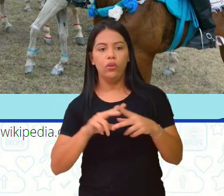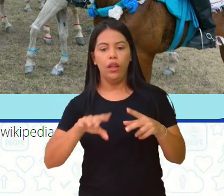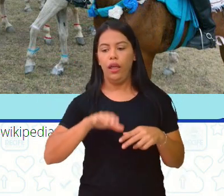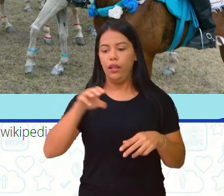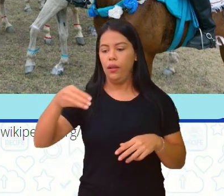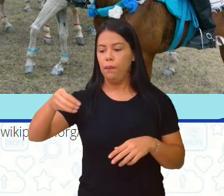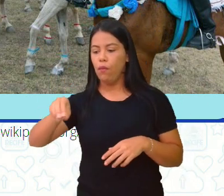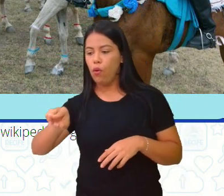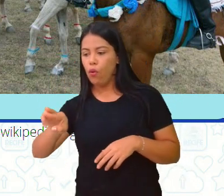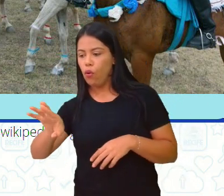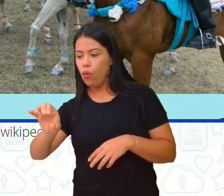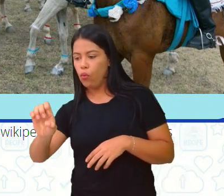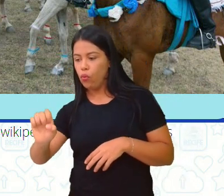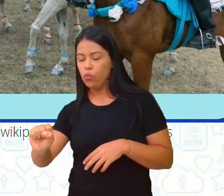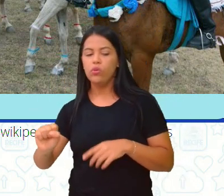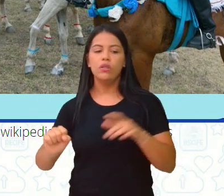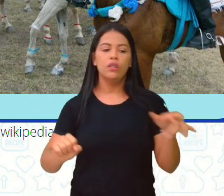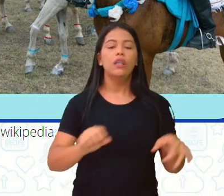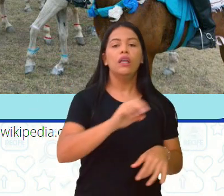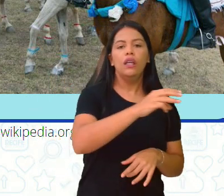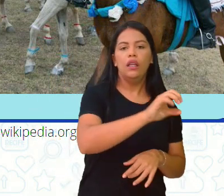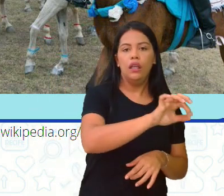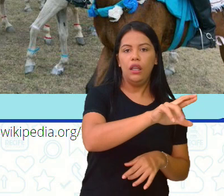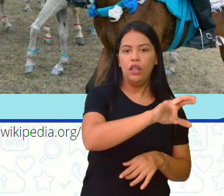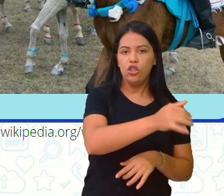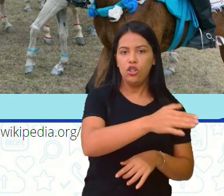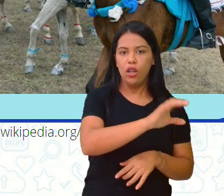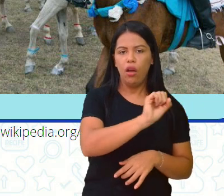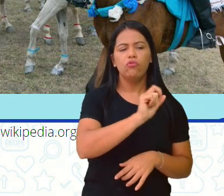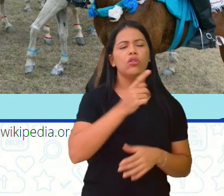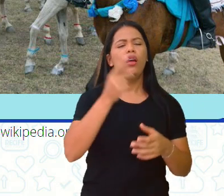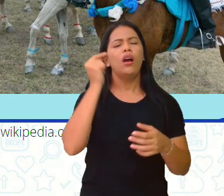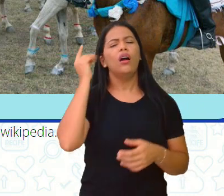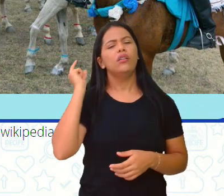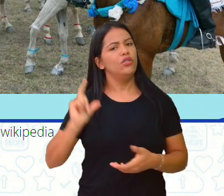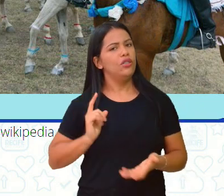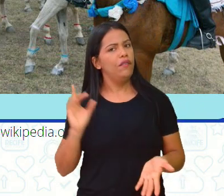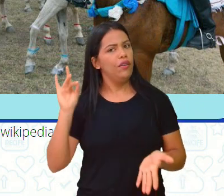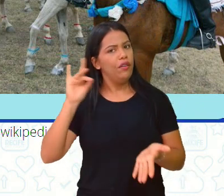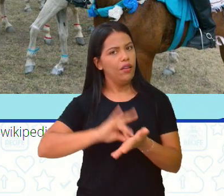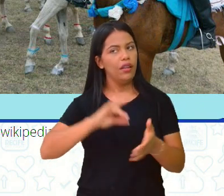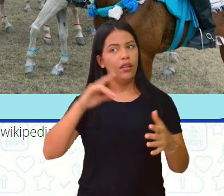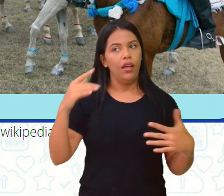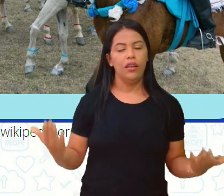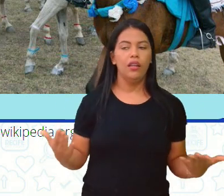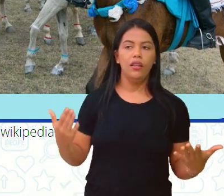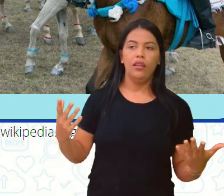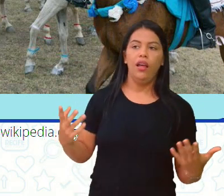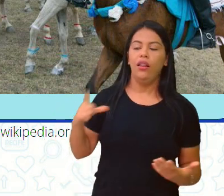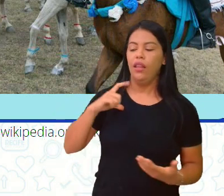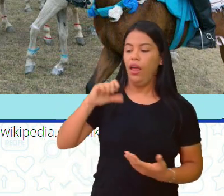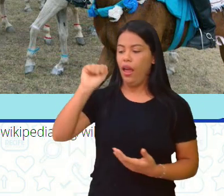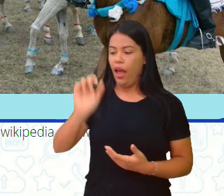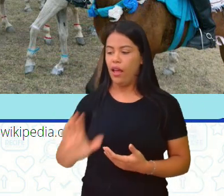hein? Acontece numa arena montada, decorada com as cores, né? Vermelho e